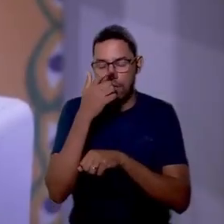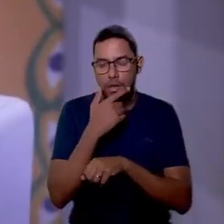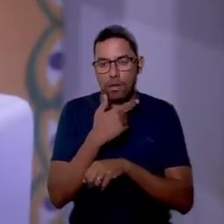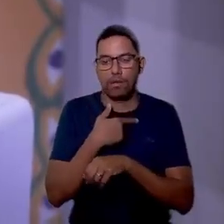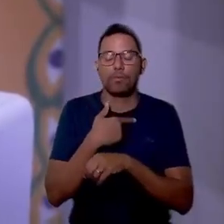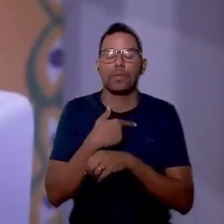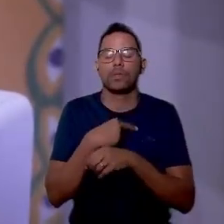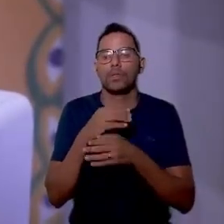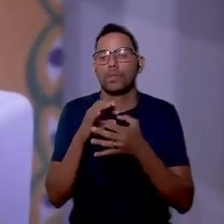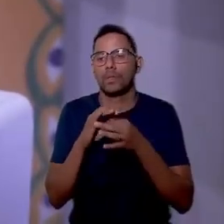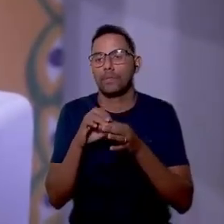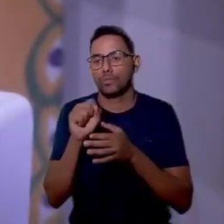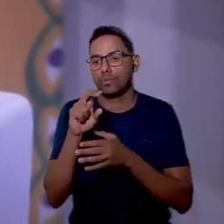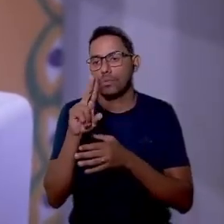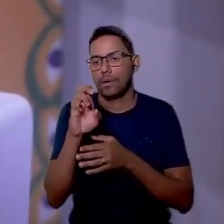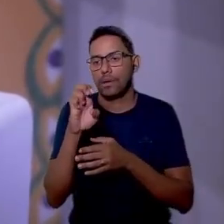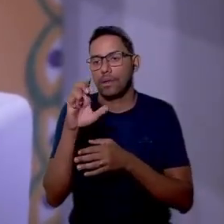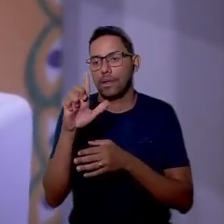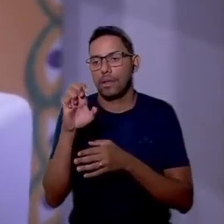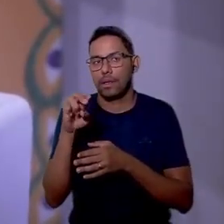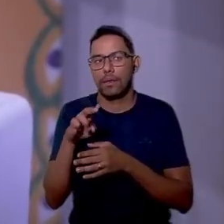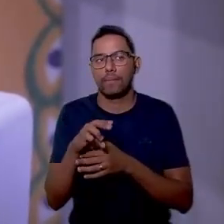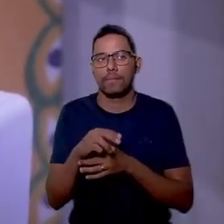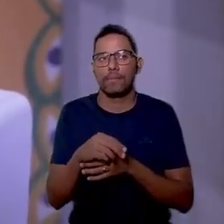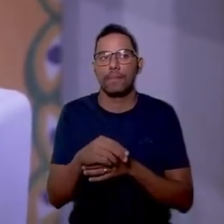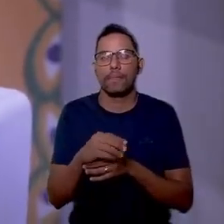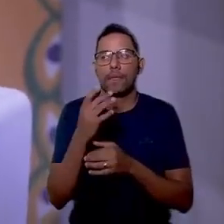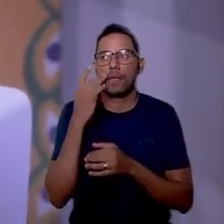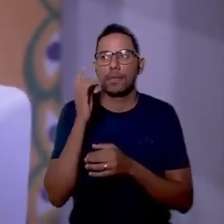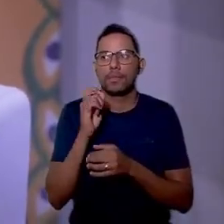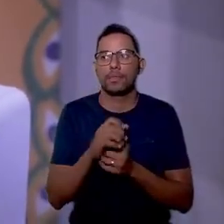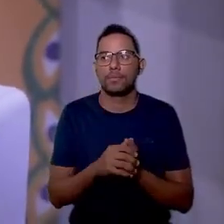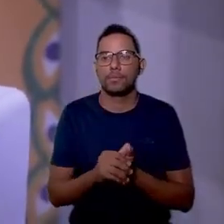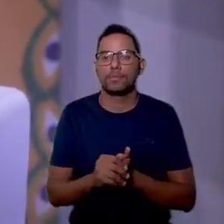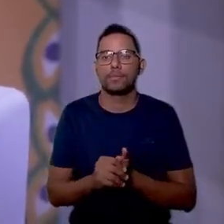estiver disponível, Suelen Moreira. E acho que...